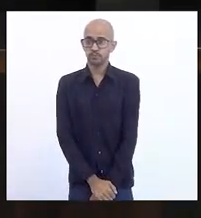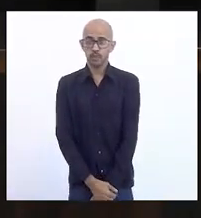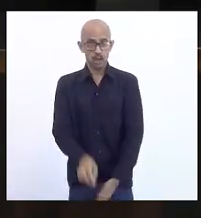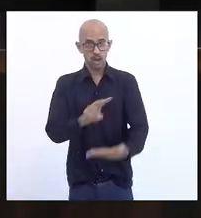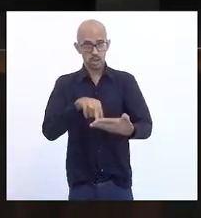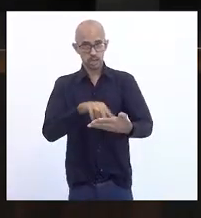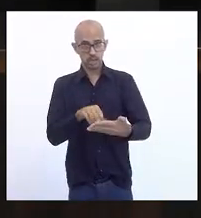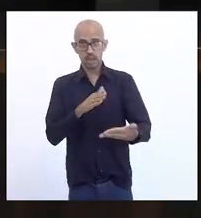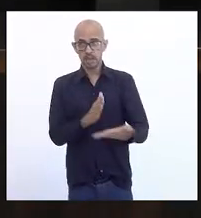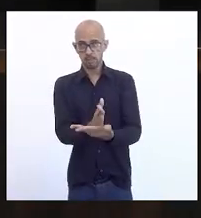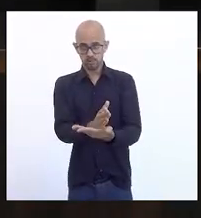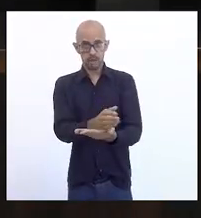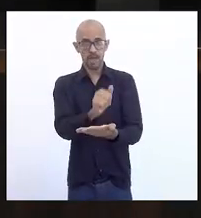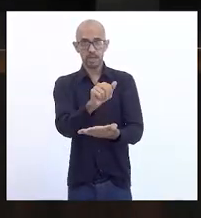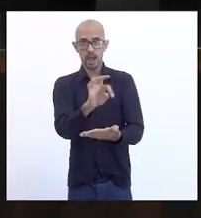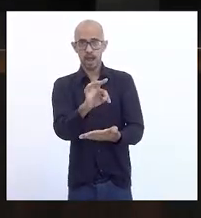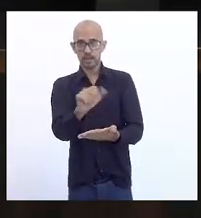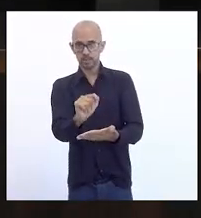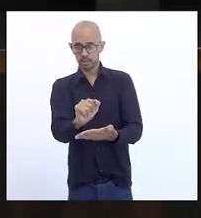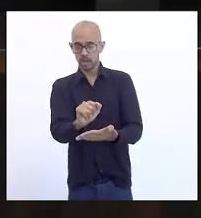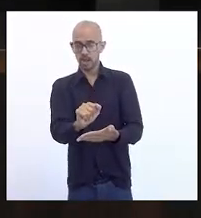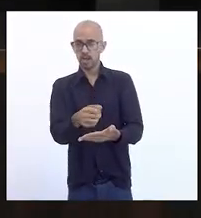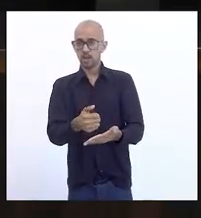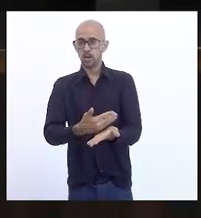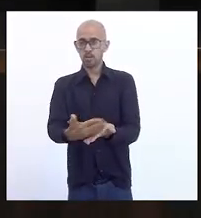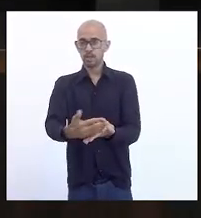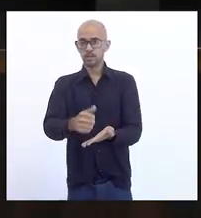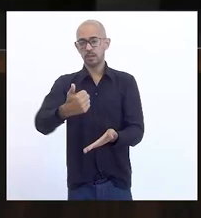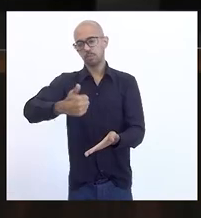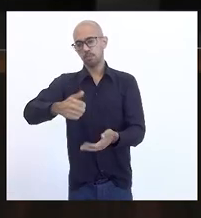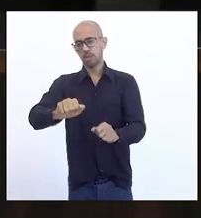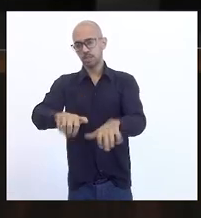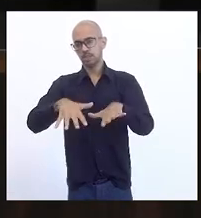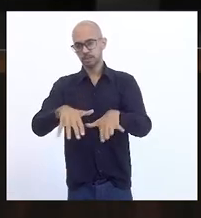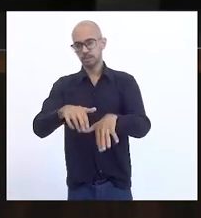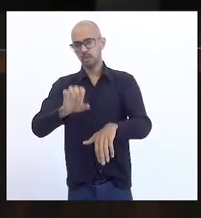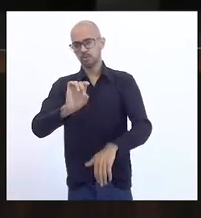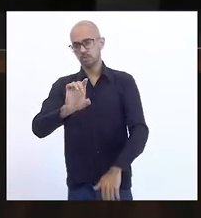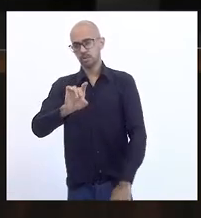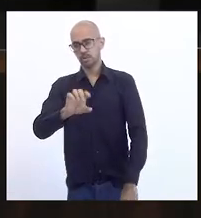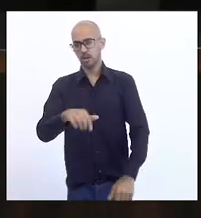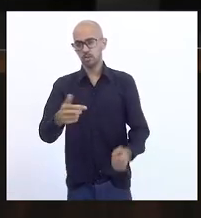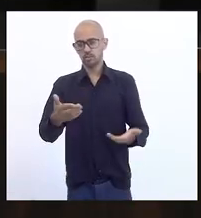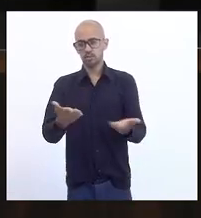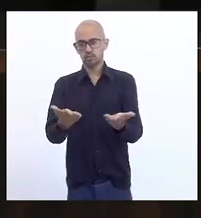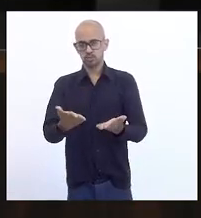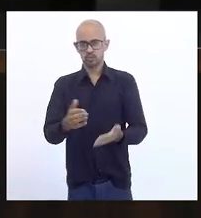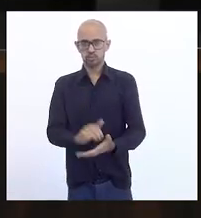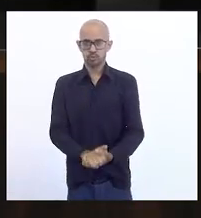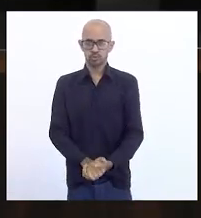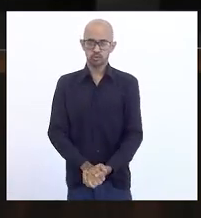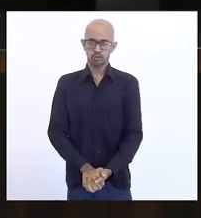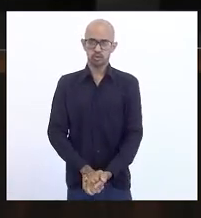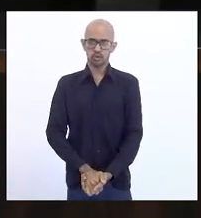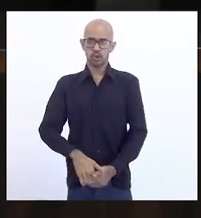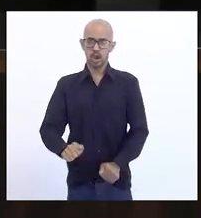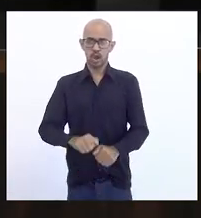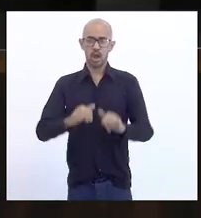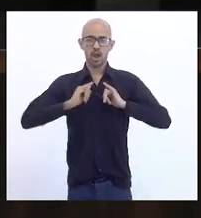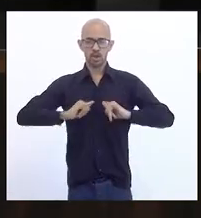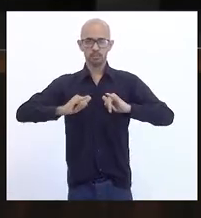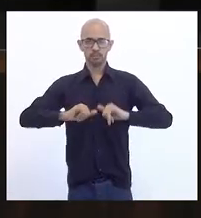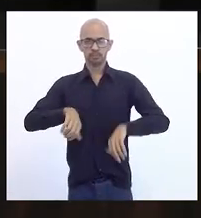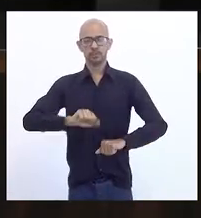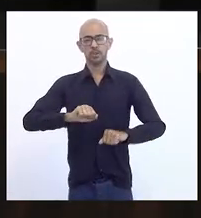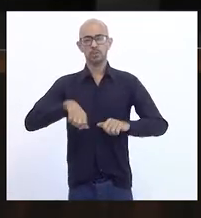Lida e aprovada a ata, passa-se a primeira sessão extraordinária do dia. Anuncio regime de urgência e discussão única, projeto de lei 5071 de